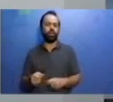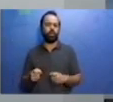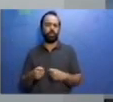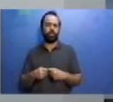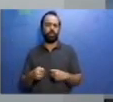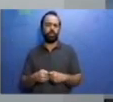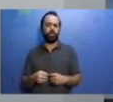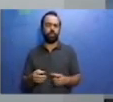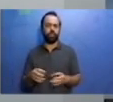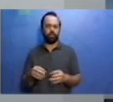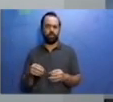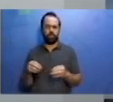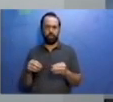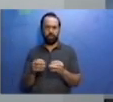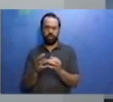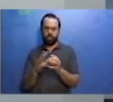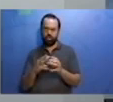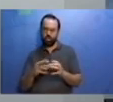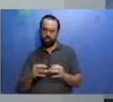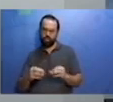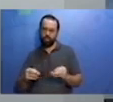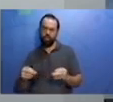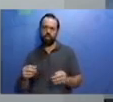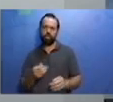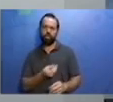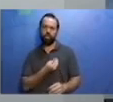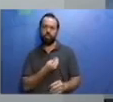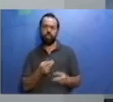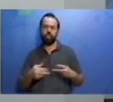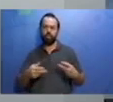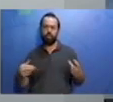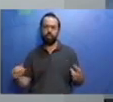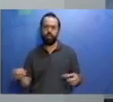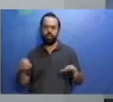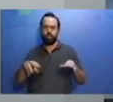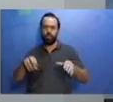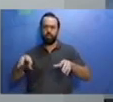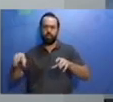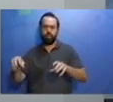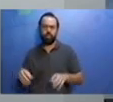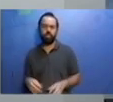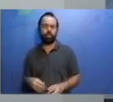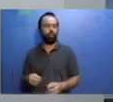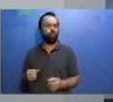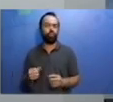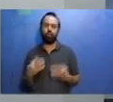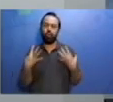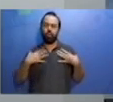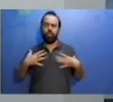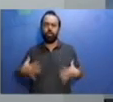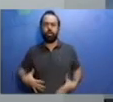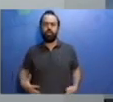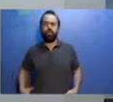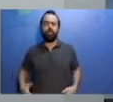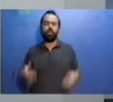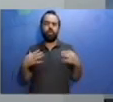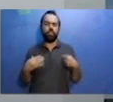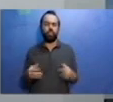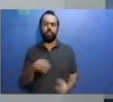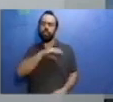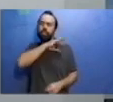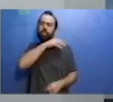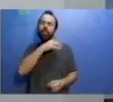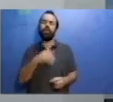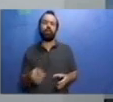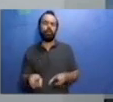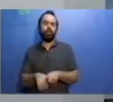orgânica. Mas o que vem a ser a matéria orgânica? São aqueles compostos que estão presentes no nosso corpo. Nosso corpo, corpo de animais e corpo de plantas, de